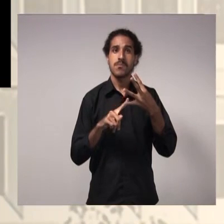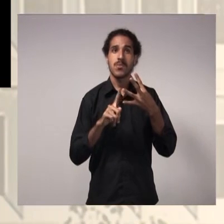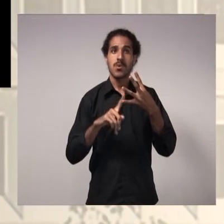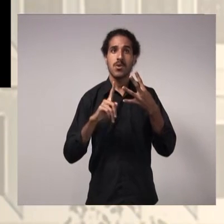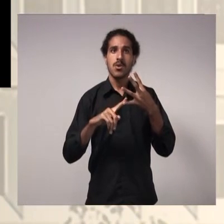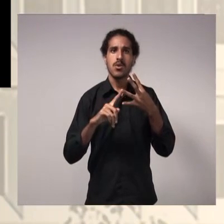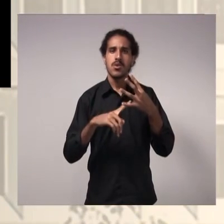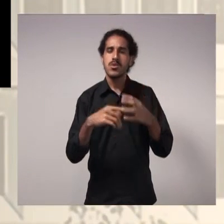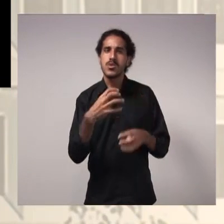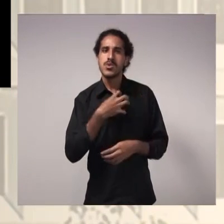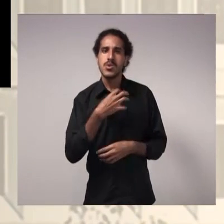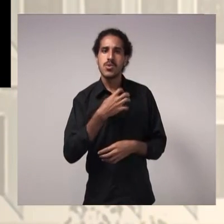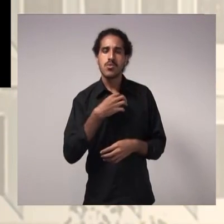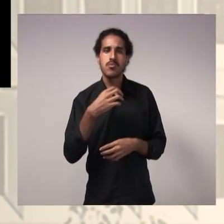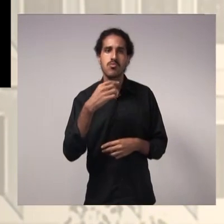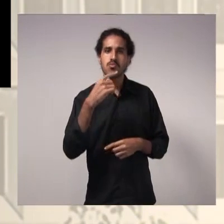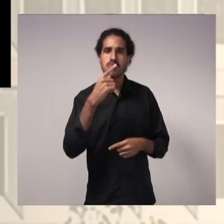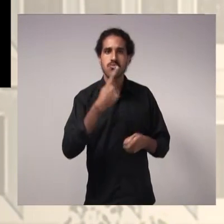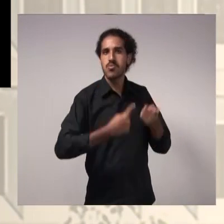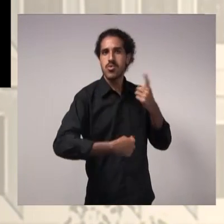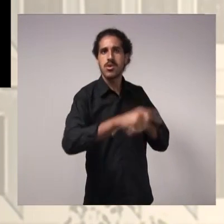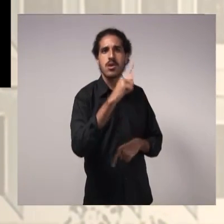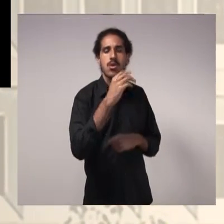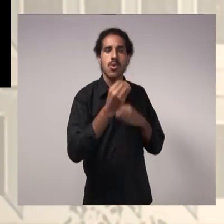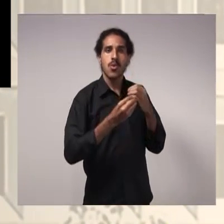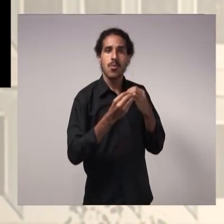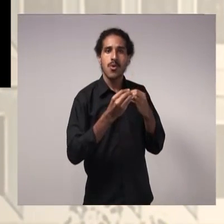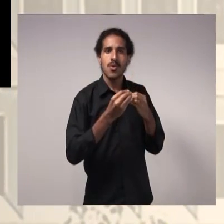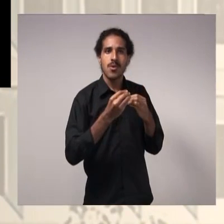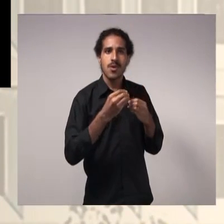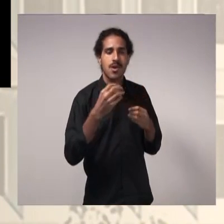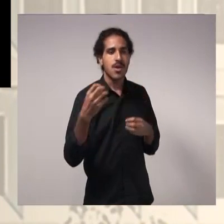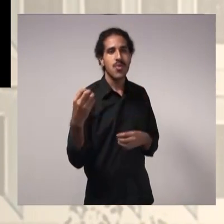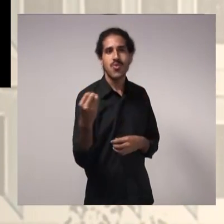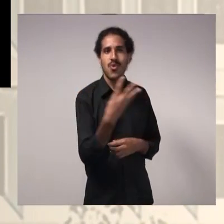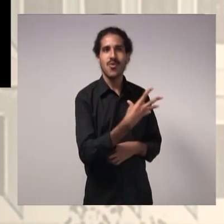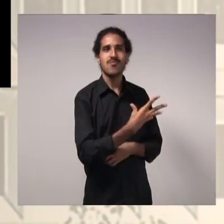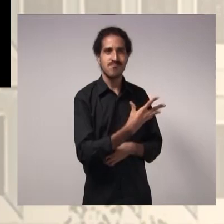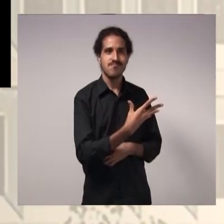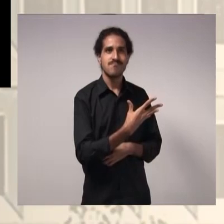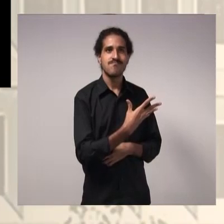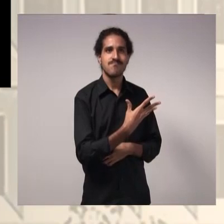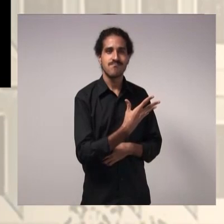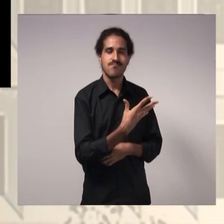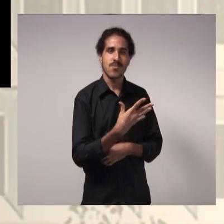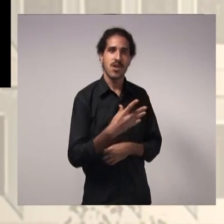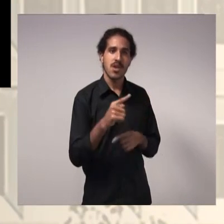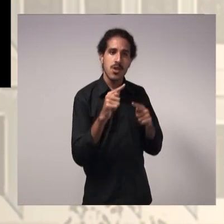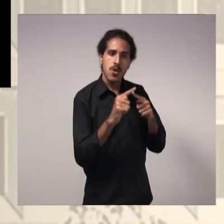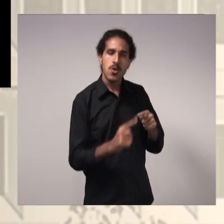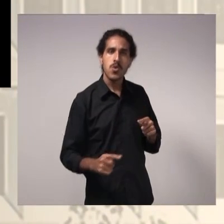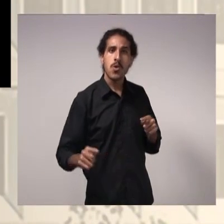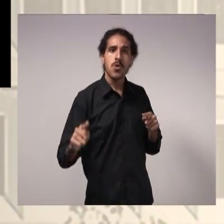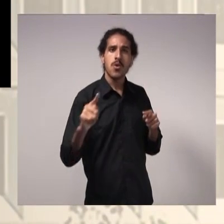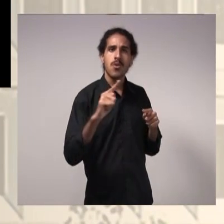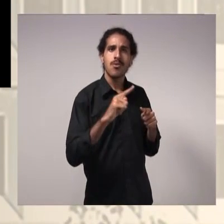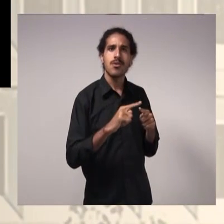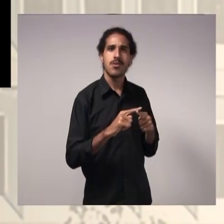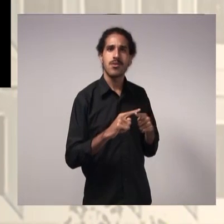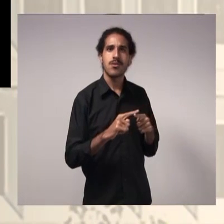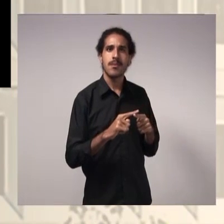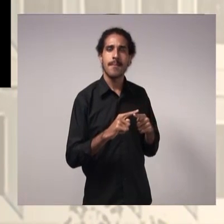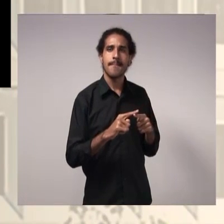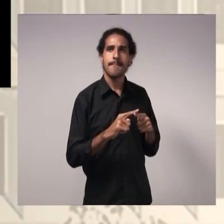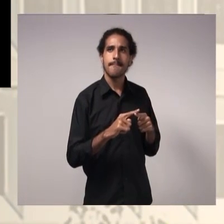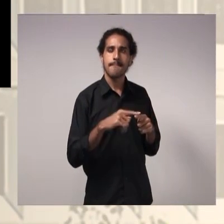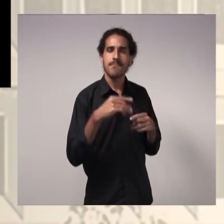mecanismo de mudança é a inovação. A inovação foi falada aqui por várias vezes ao